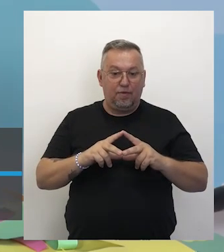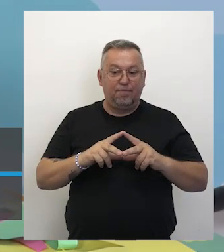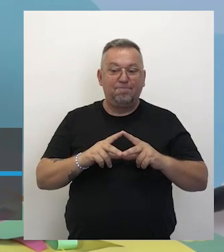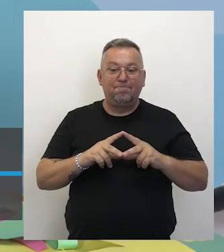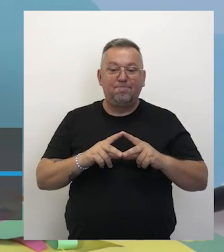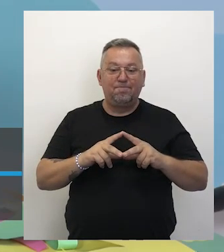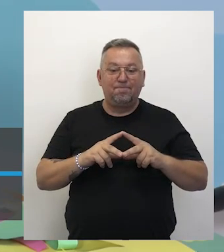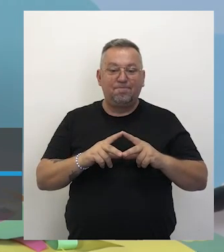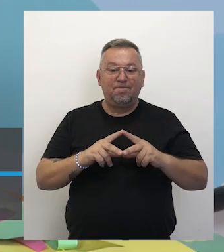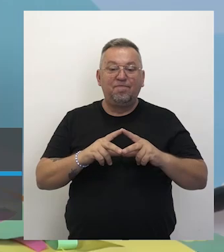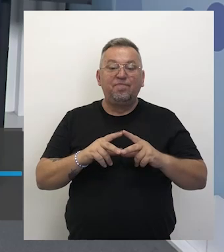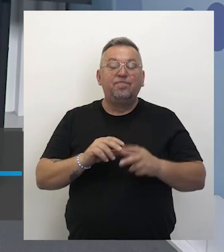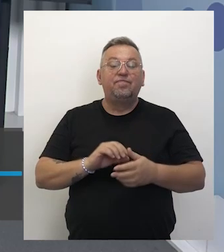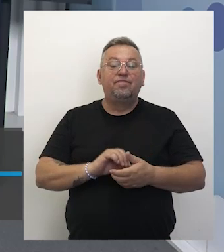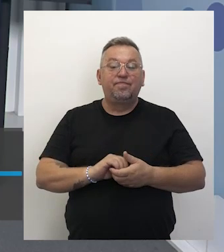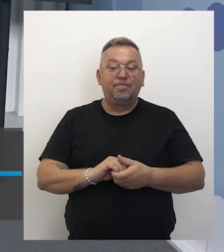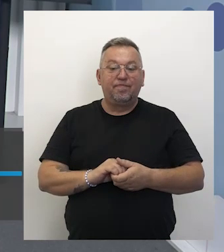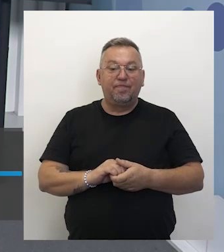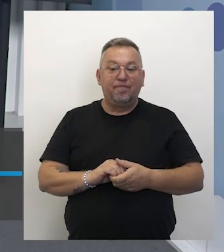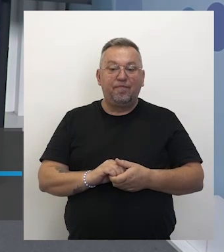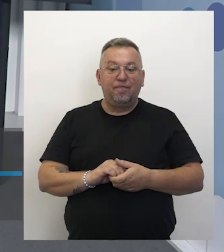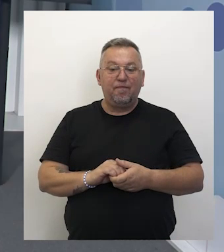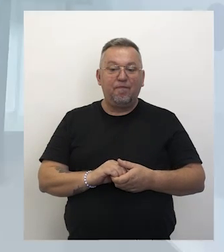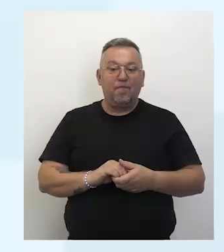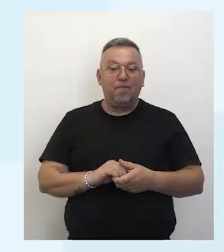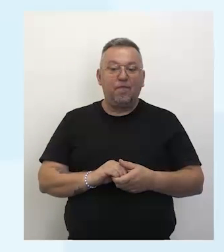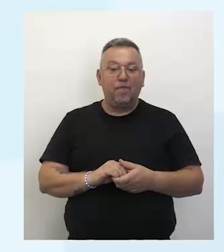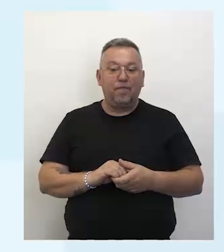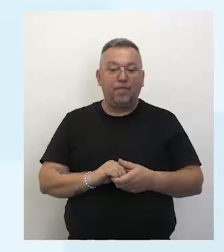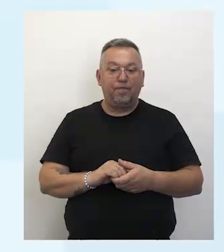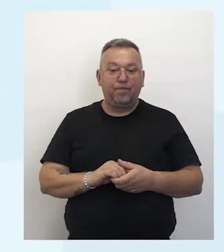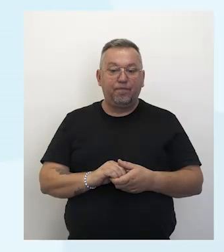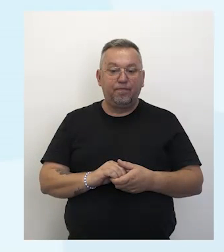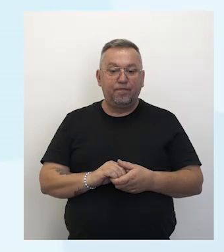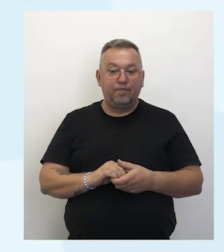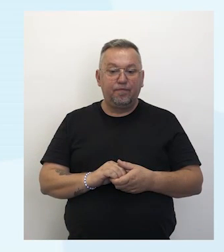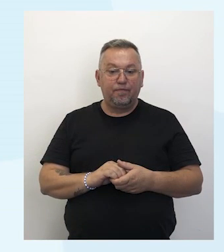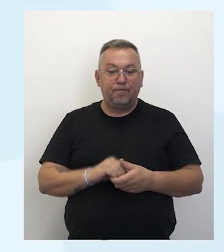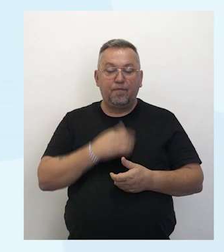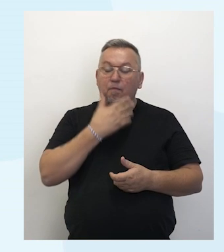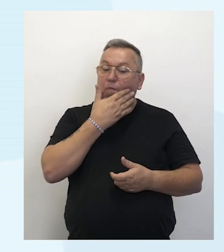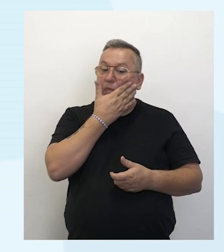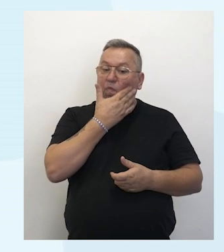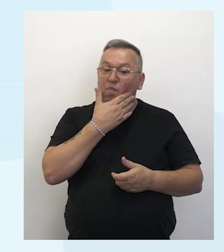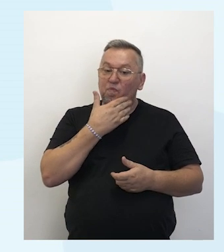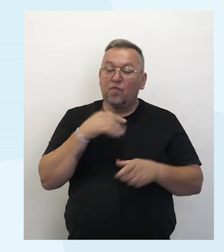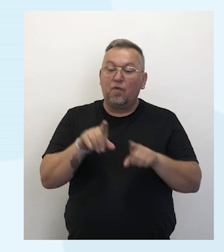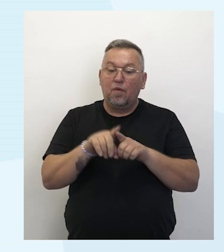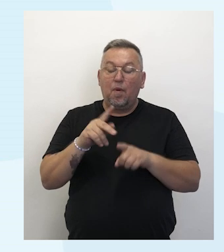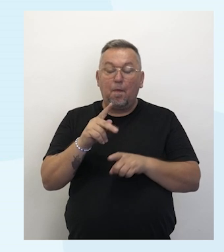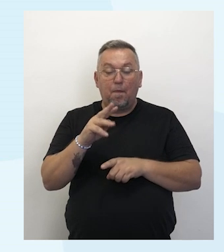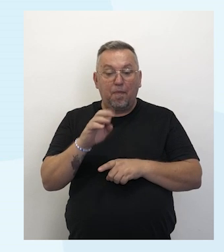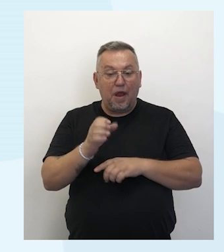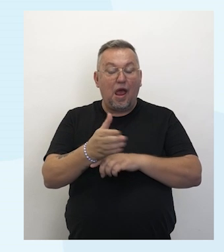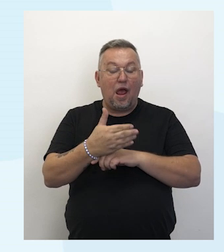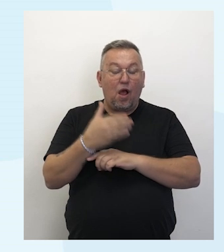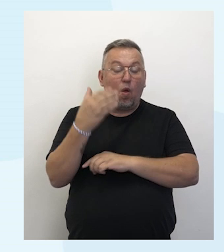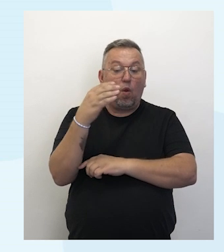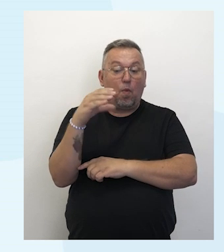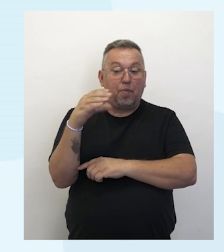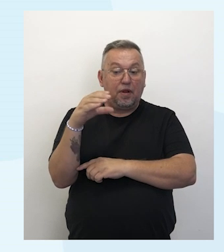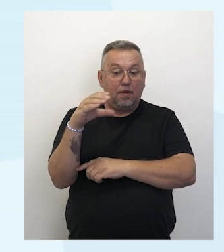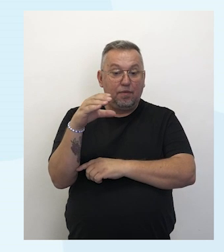aqui guerreiros. Pode ir passando, Pro. Guerreiros. Vamos lá, povo pré-colombiano, já falei povo pré-colombiano.